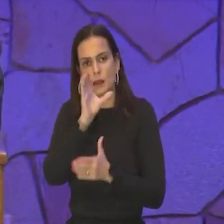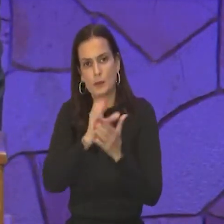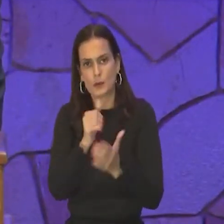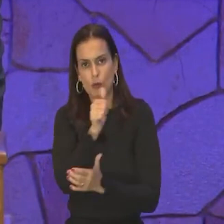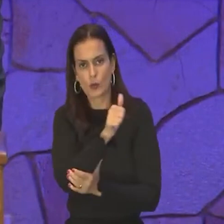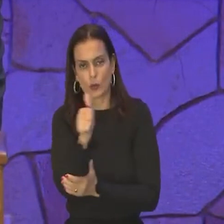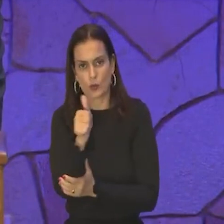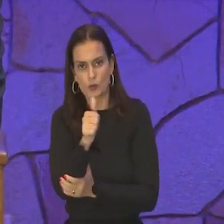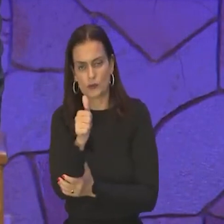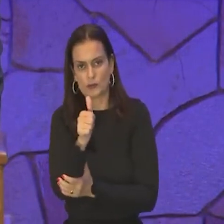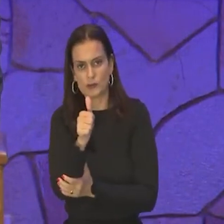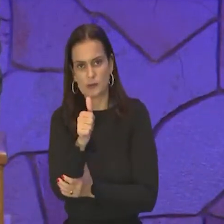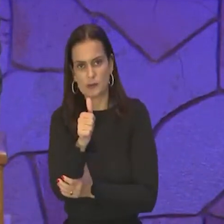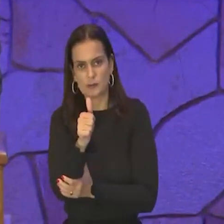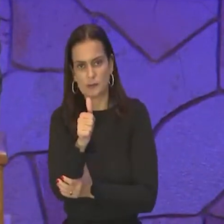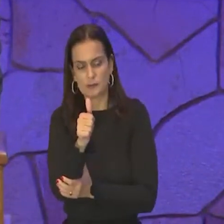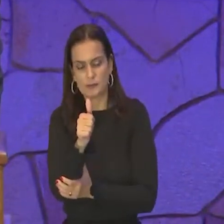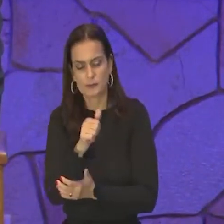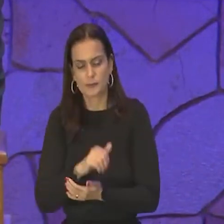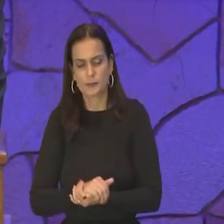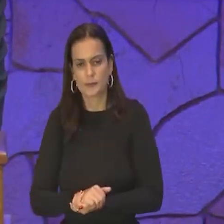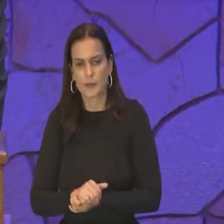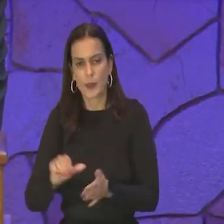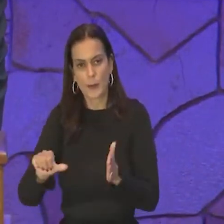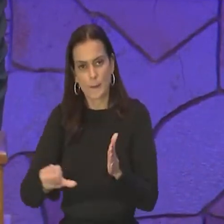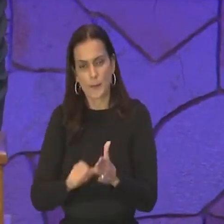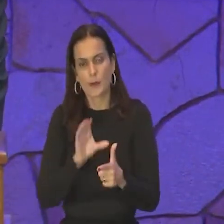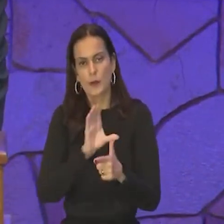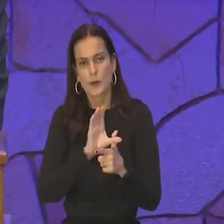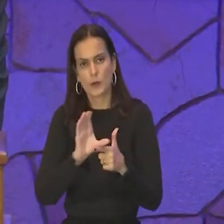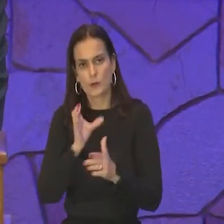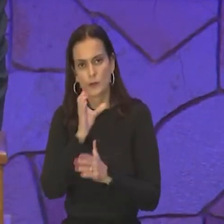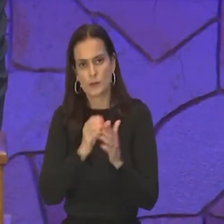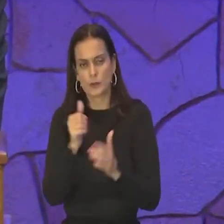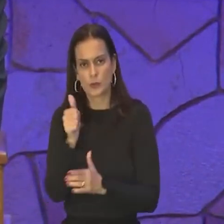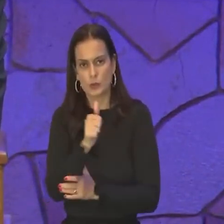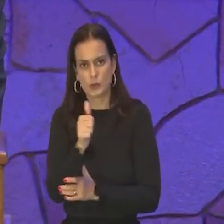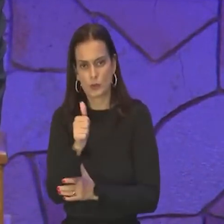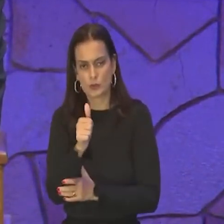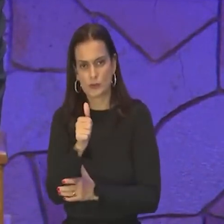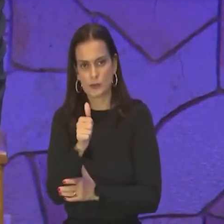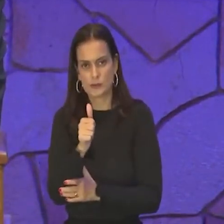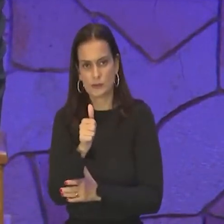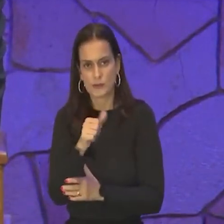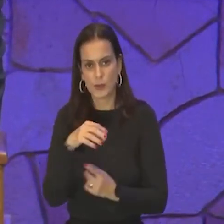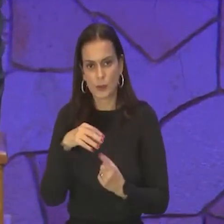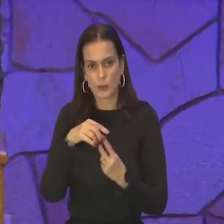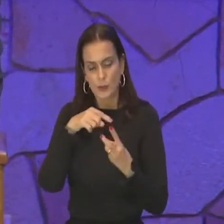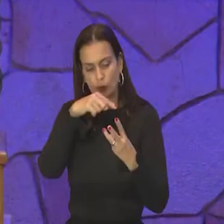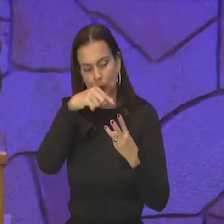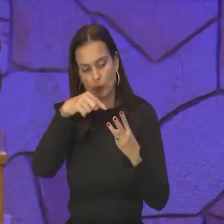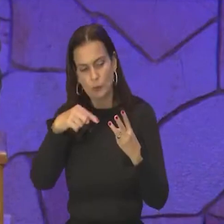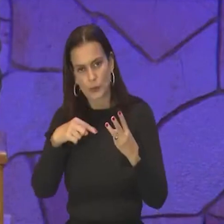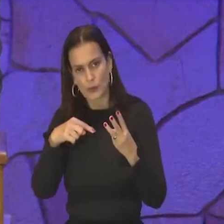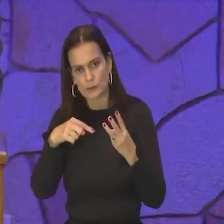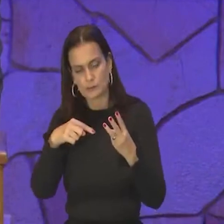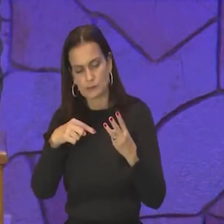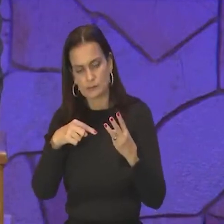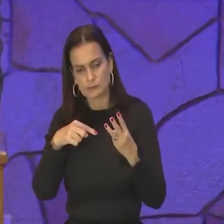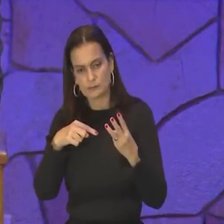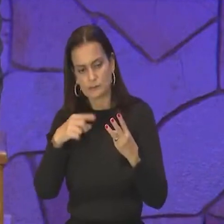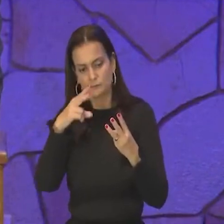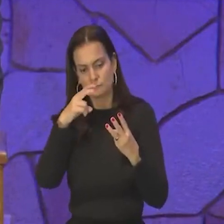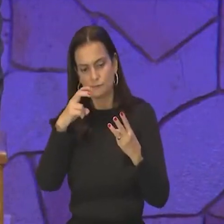11, vá para 1 Coríntios no capítulo de número 11, e eu quero destacar 3 coisas nesse texto a respeito